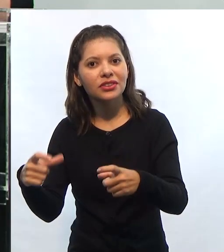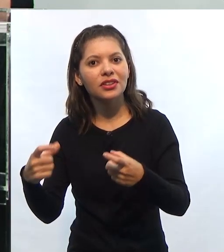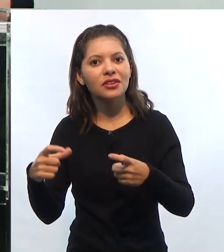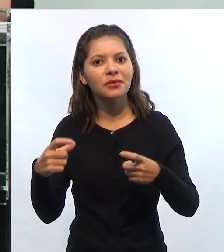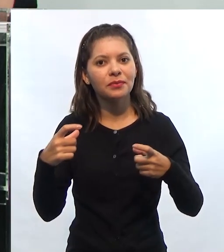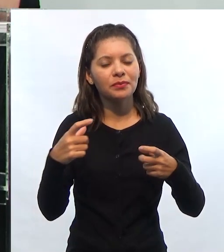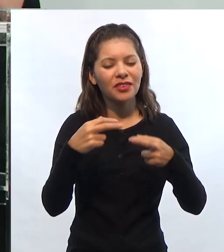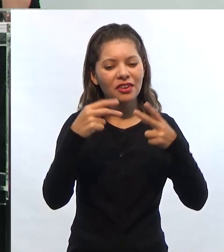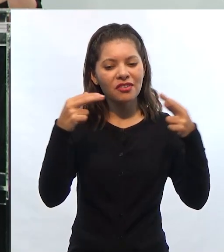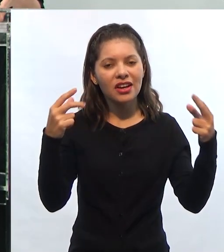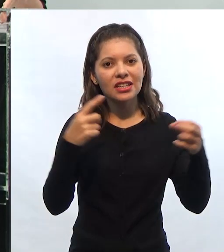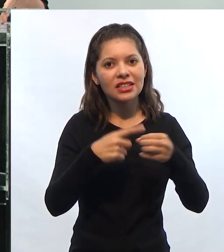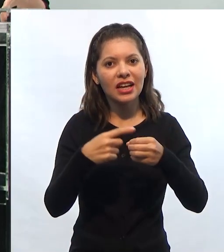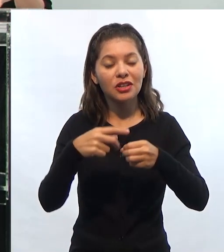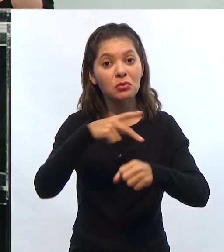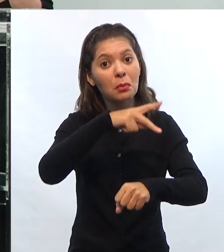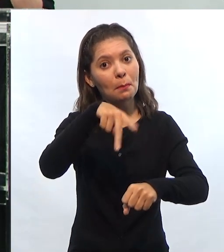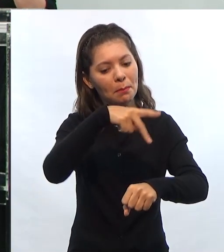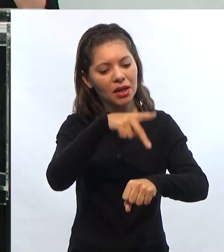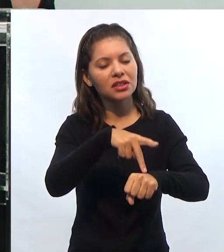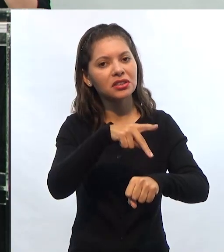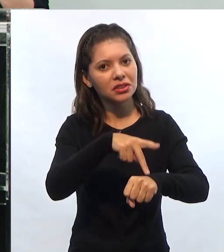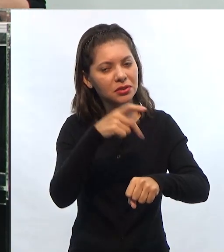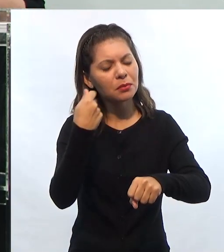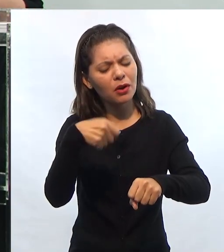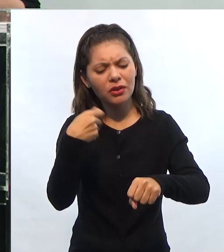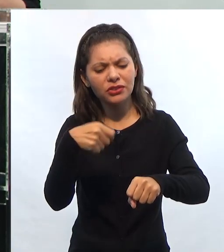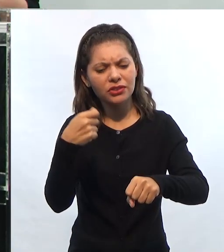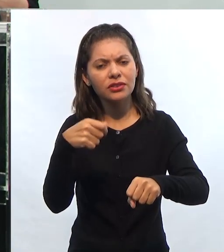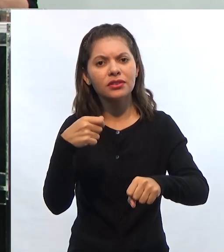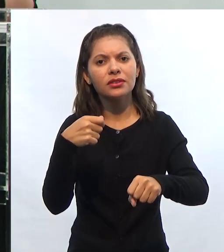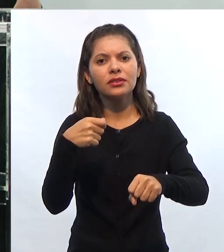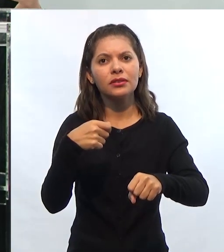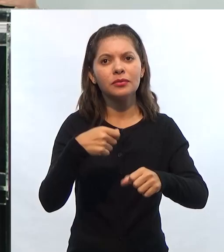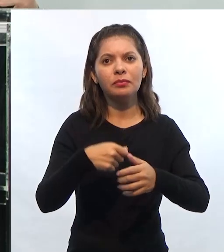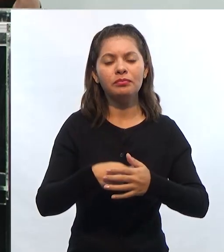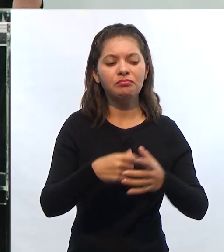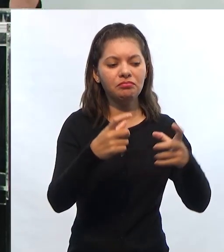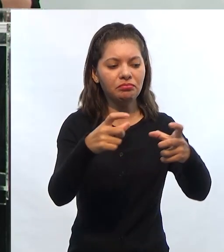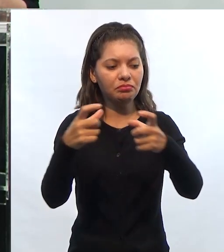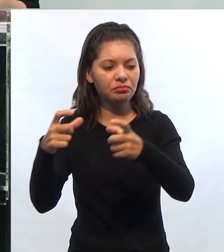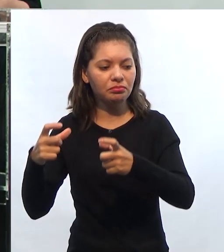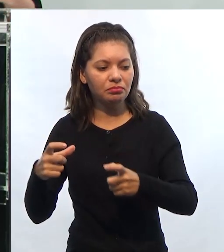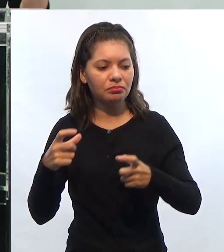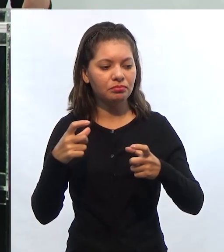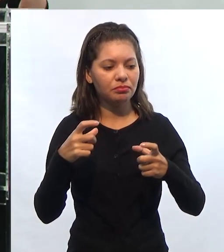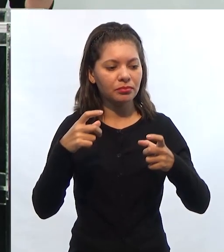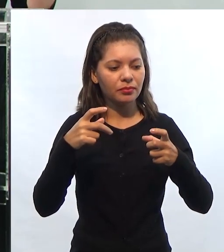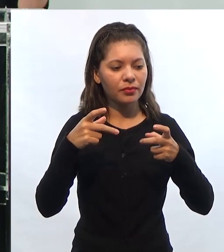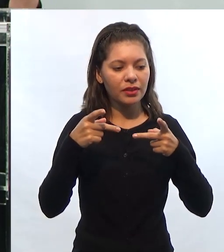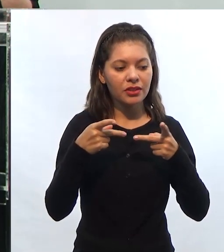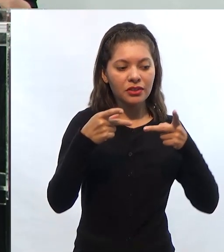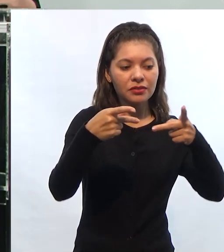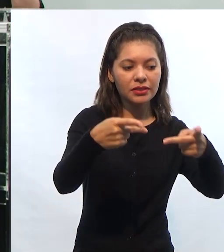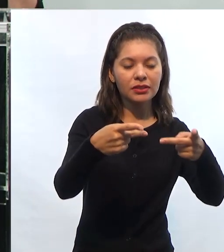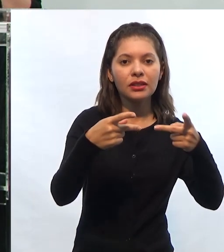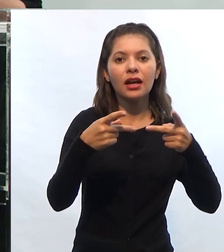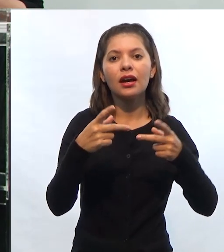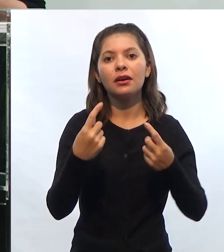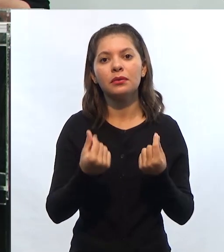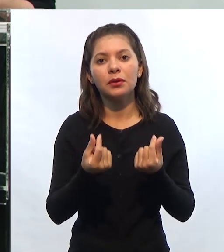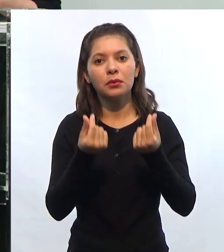várias cidades, de um país mesmo, para que esses locais sejam visitados, para que a economia desses